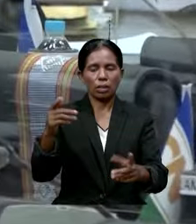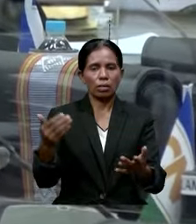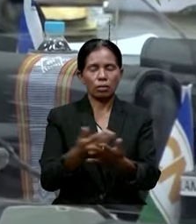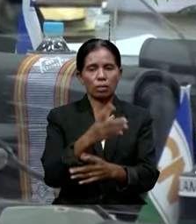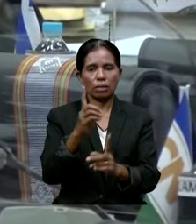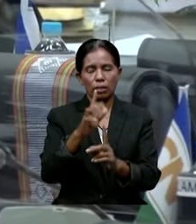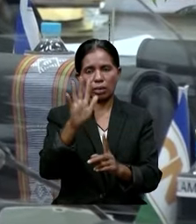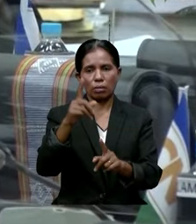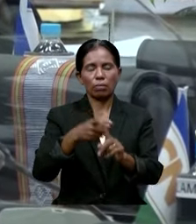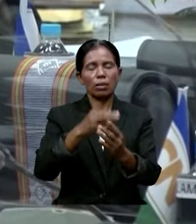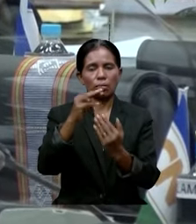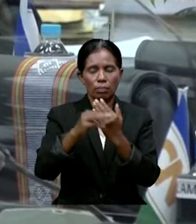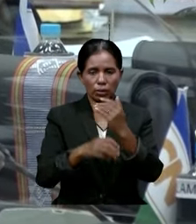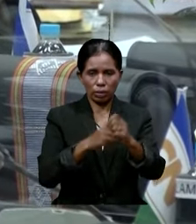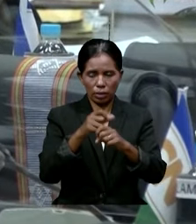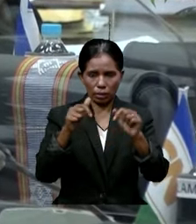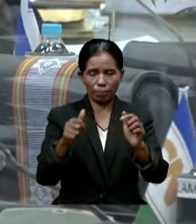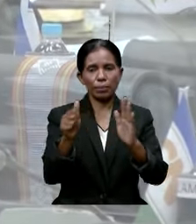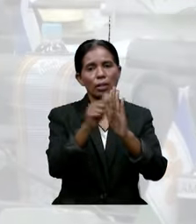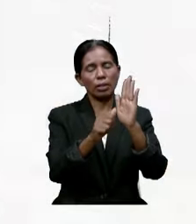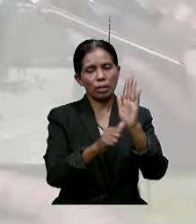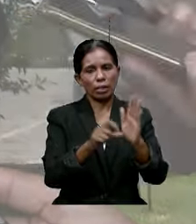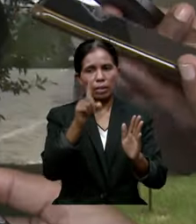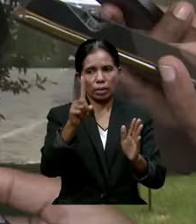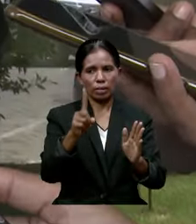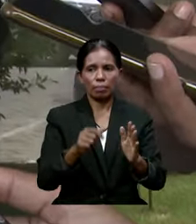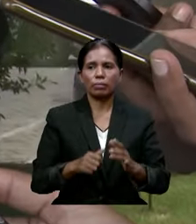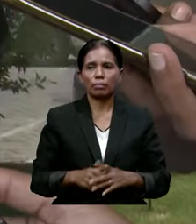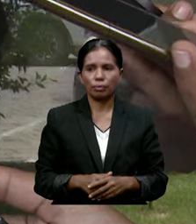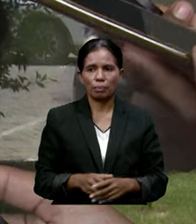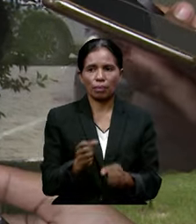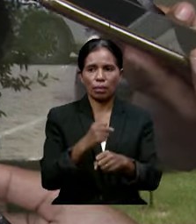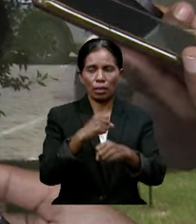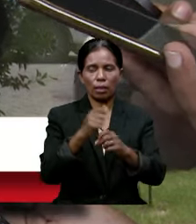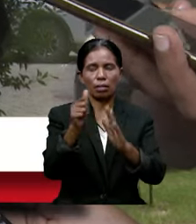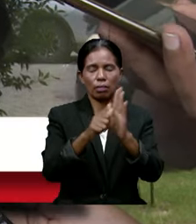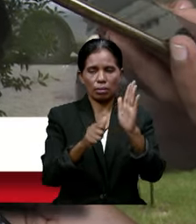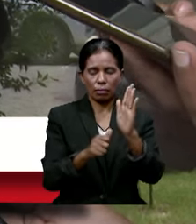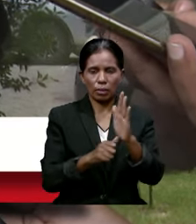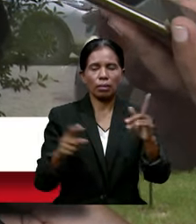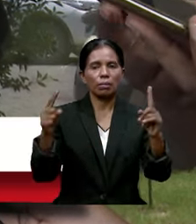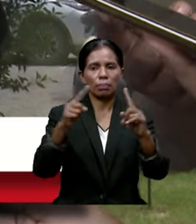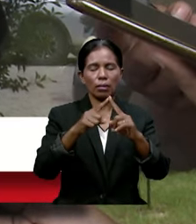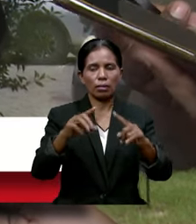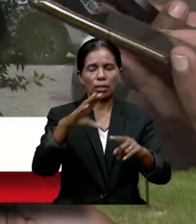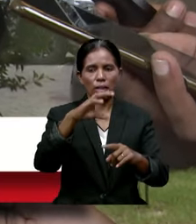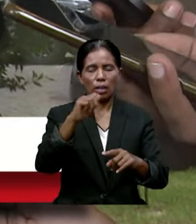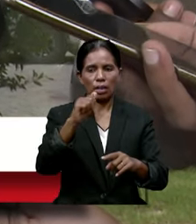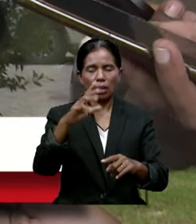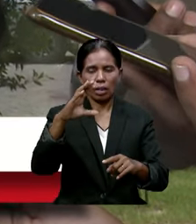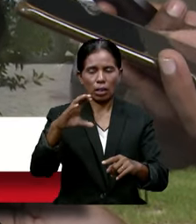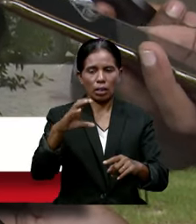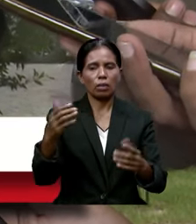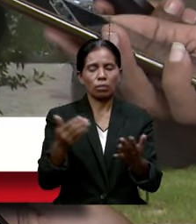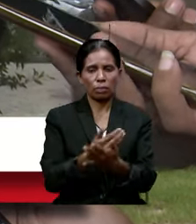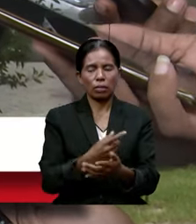né. Nomos agenda ira maka atu halo agendamento ba iha komisário Kagnia. Mai be